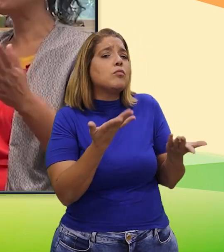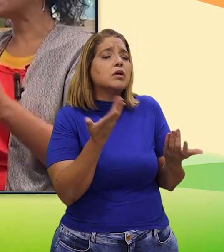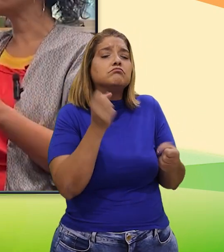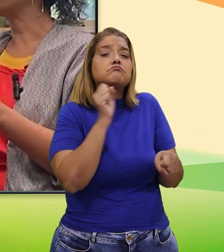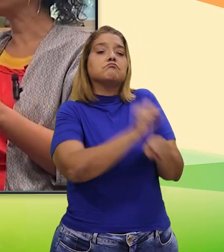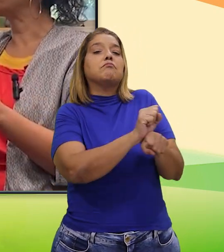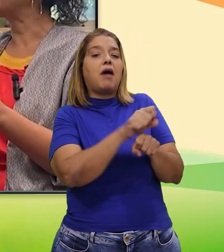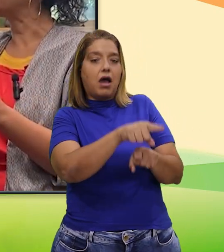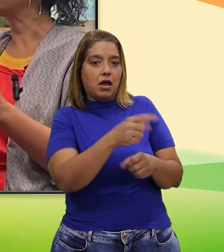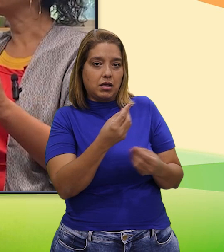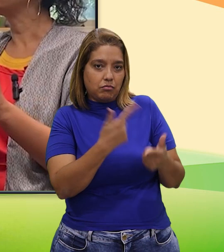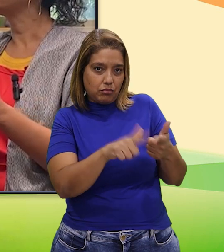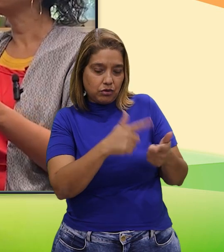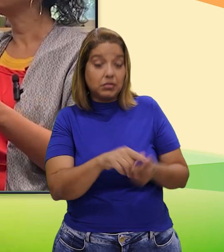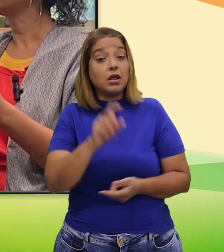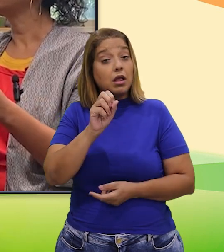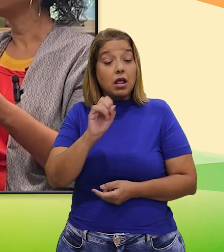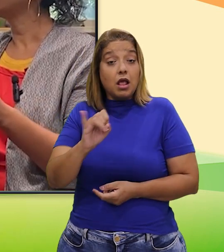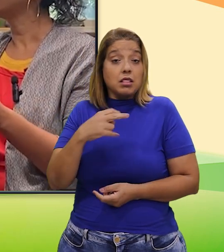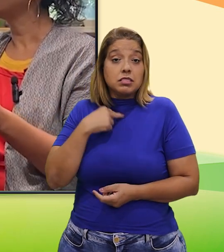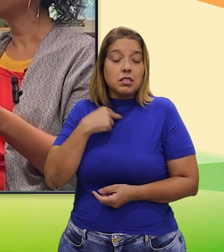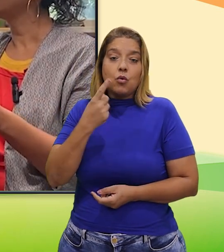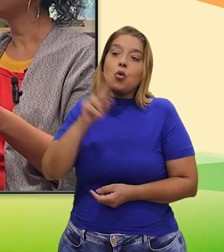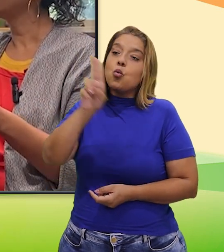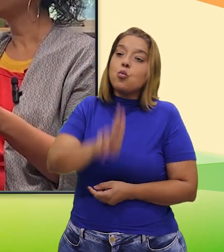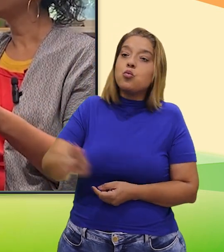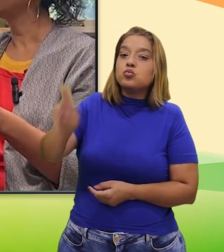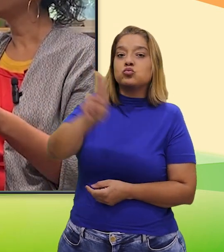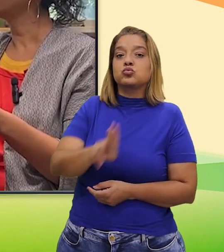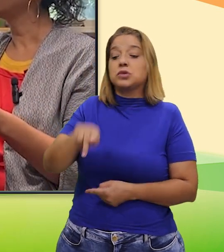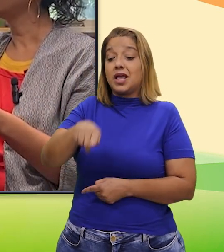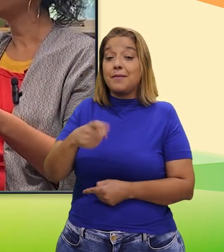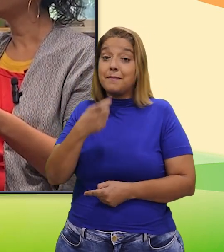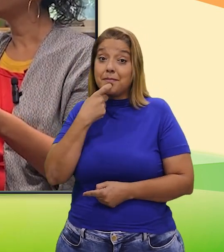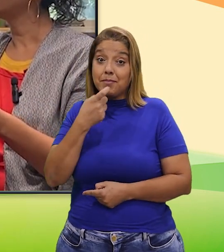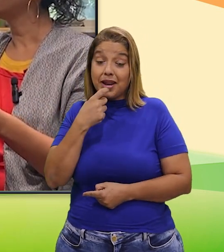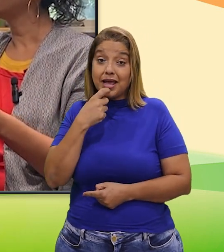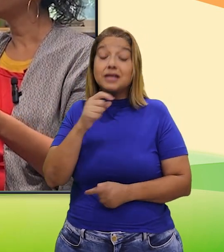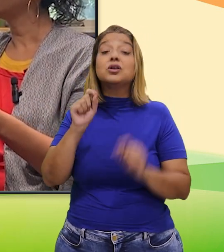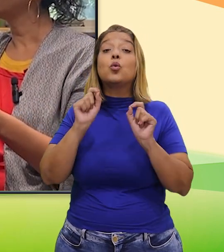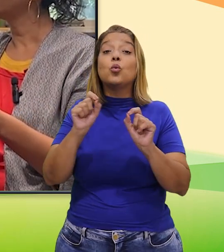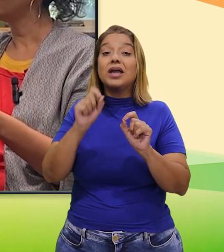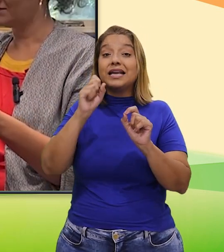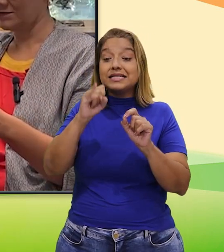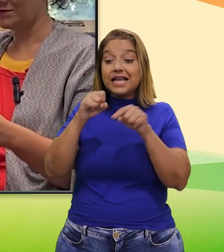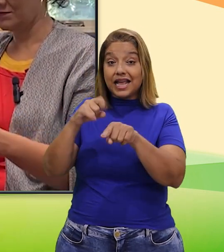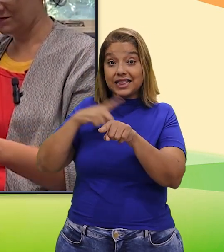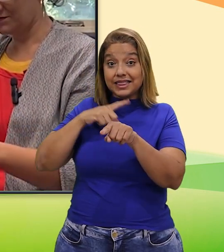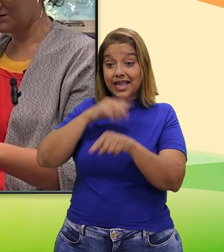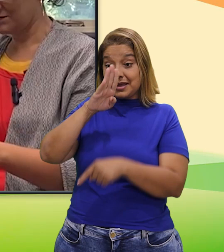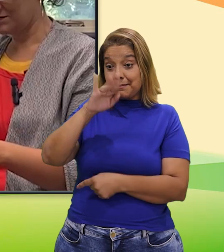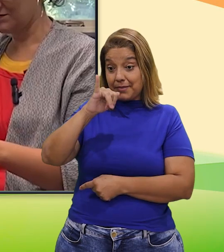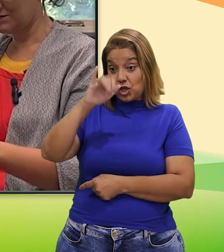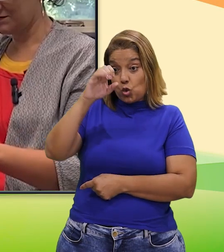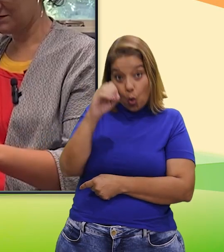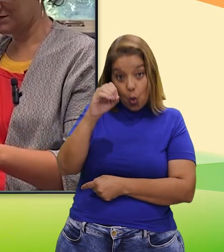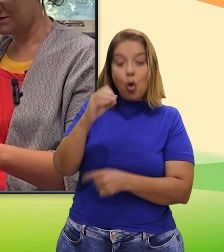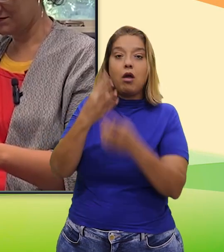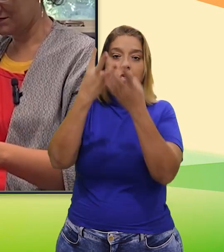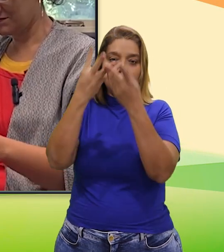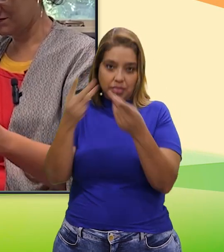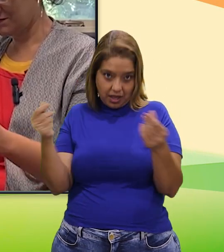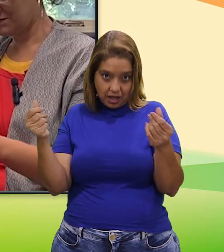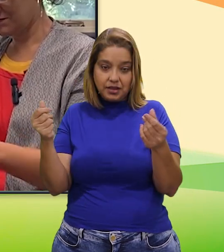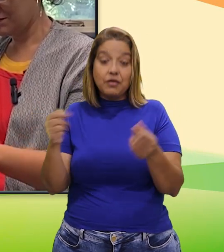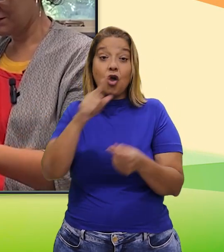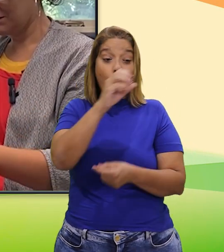gente combate esse problema? Não usando os materiais plásticos que não sejam